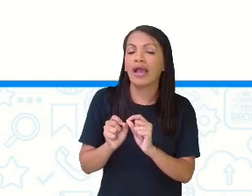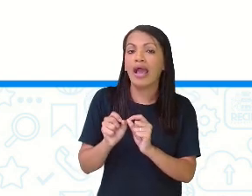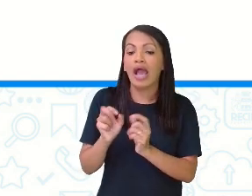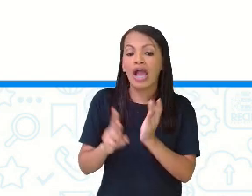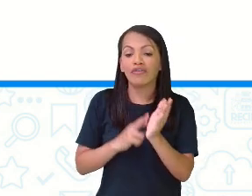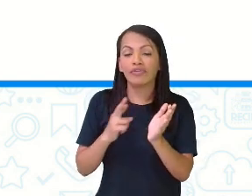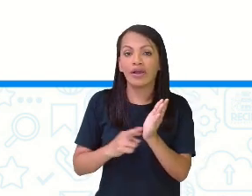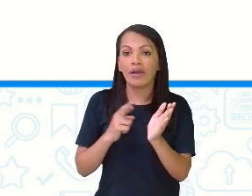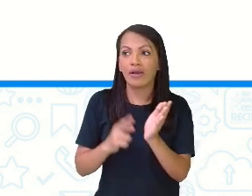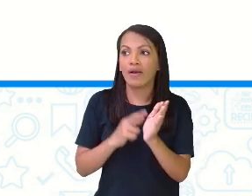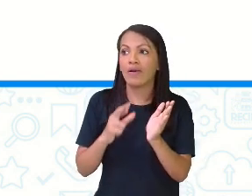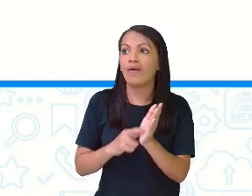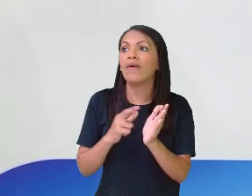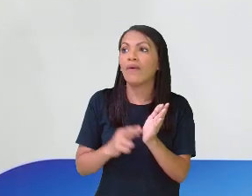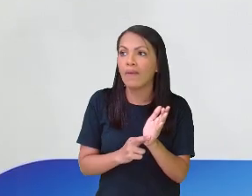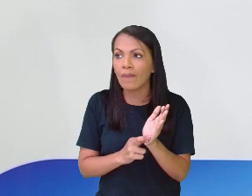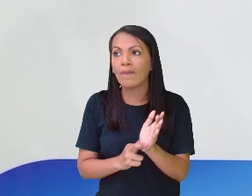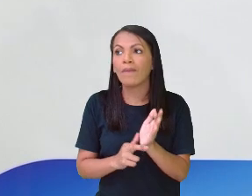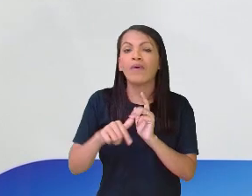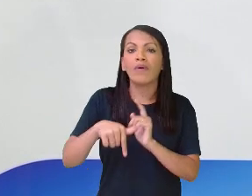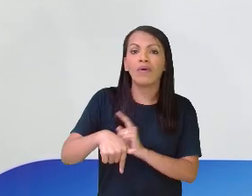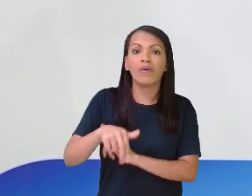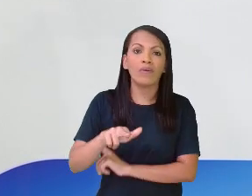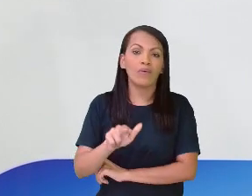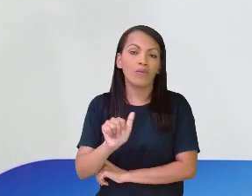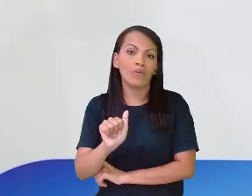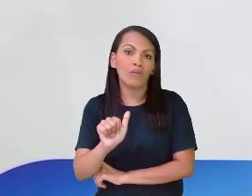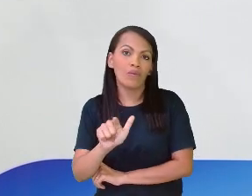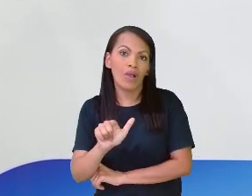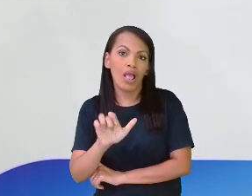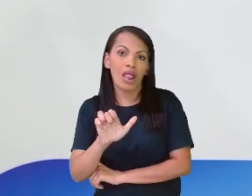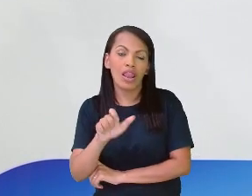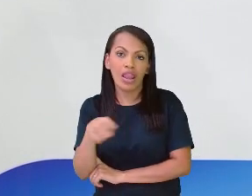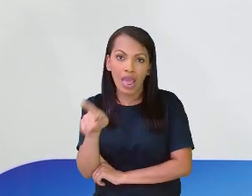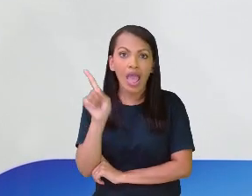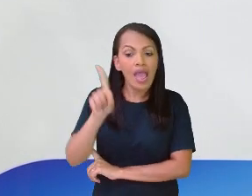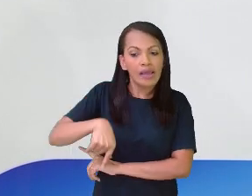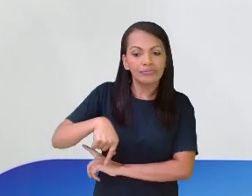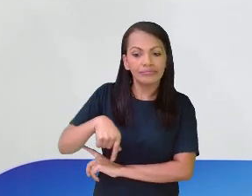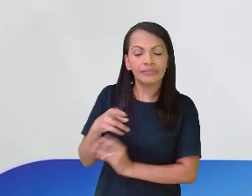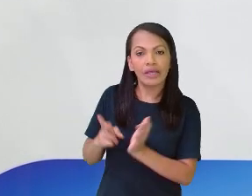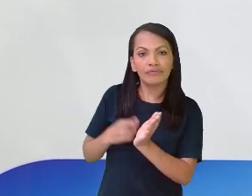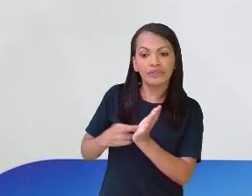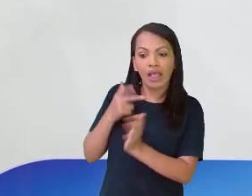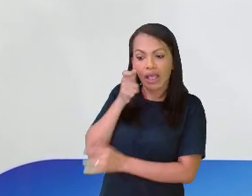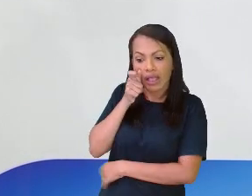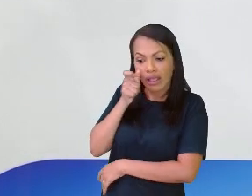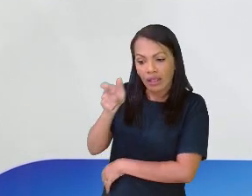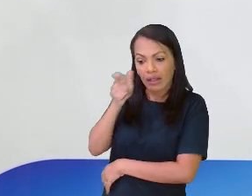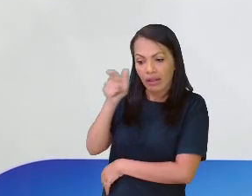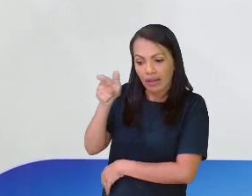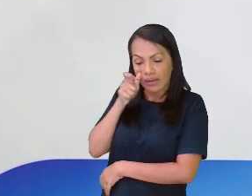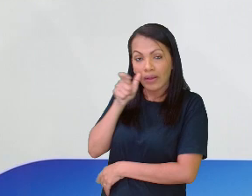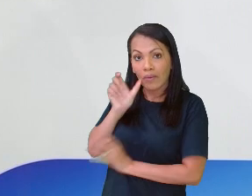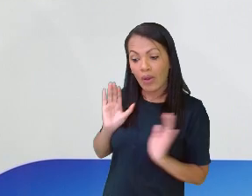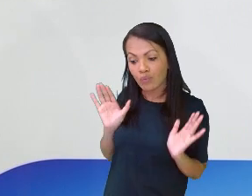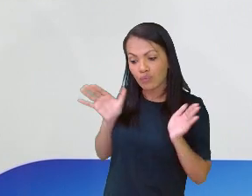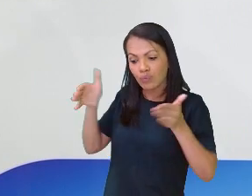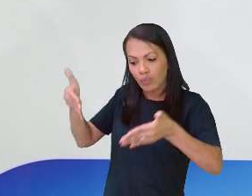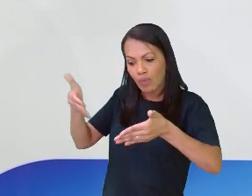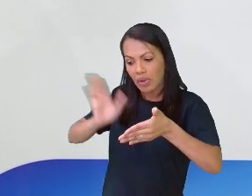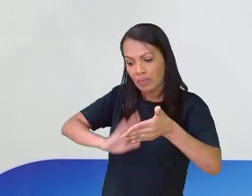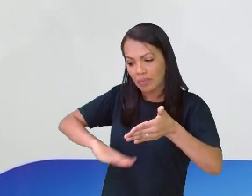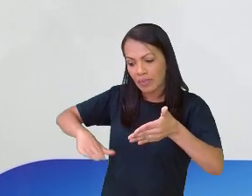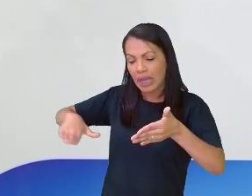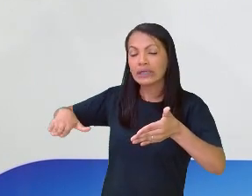em outros momentos para vocês, em outras situações, esta revista, ela é bem interessante e ela é voltada justamente para o público infantil,